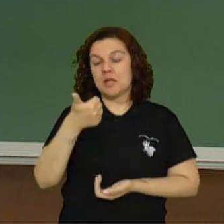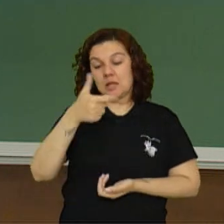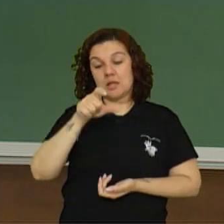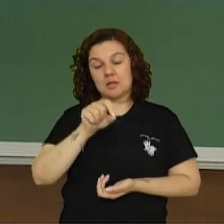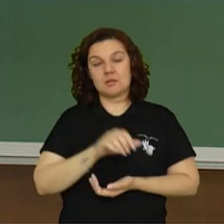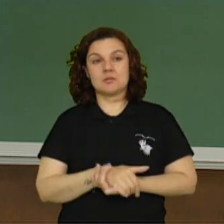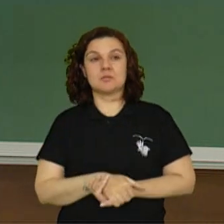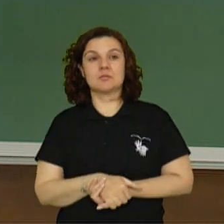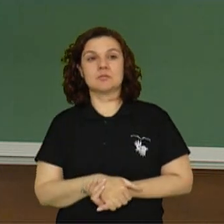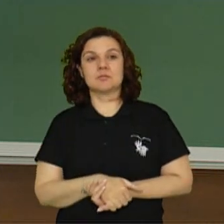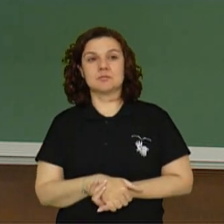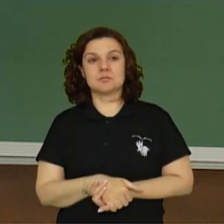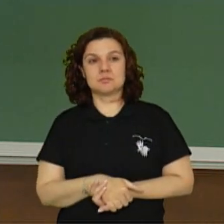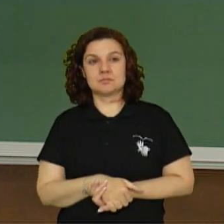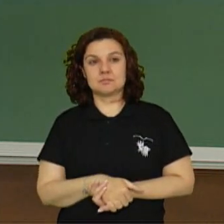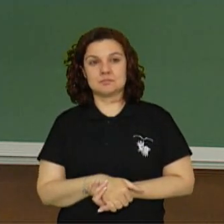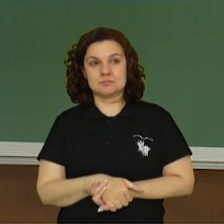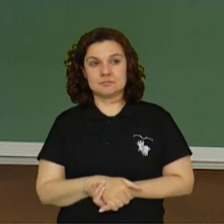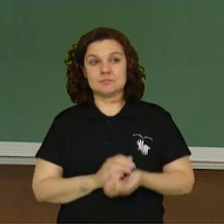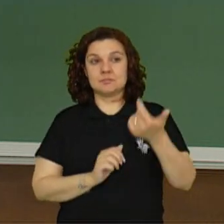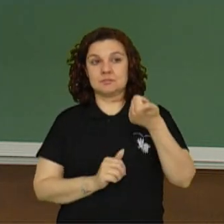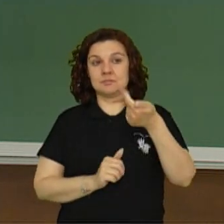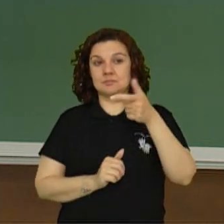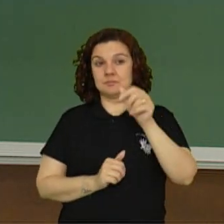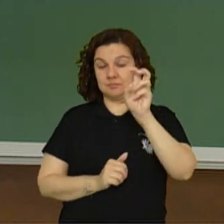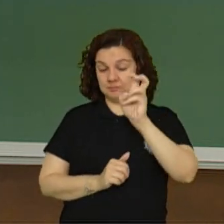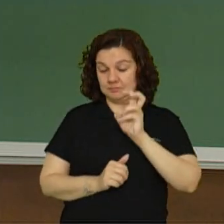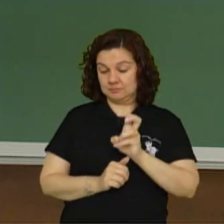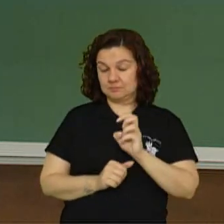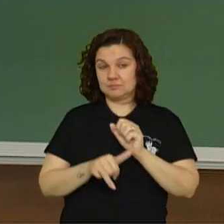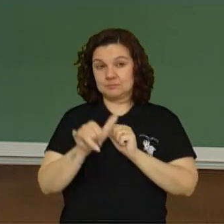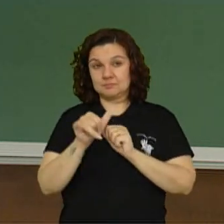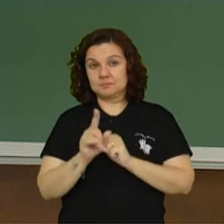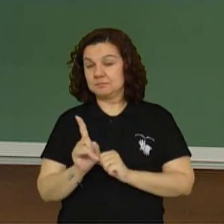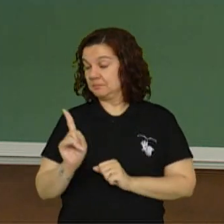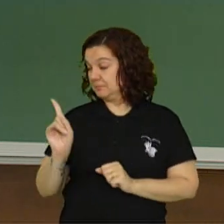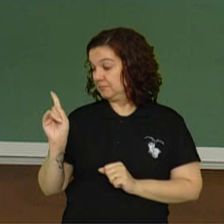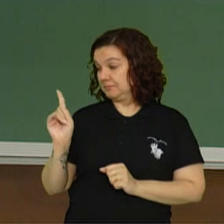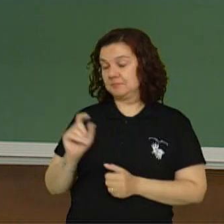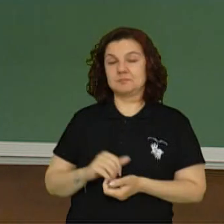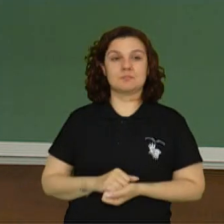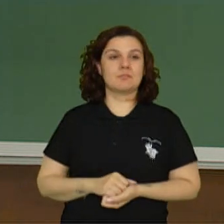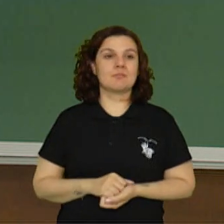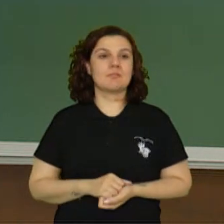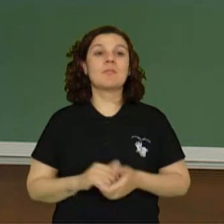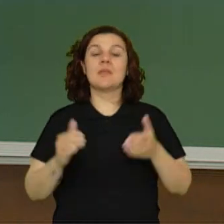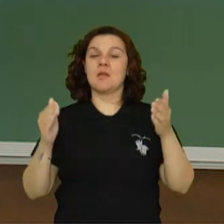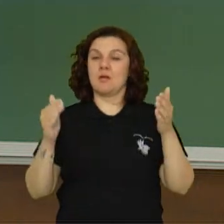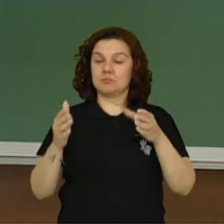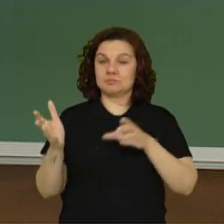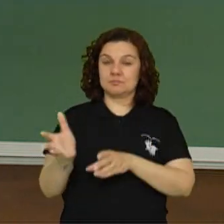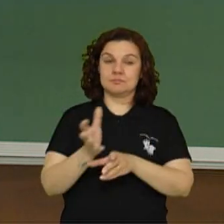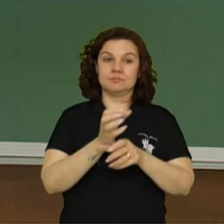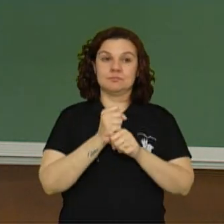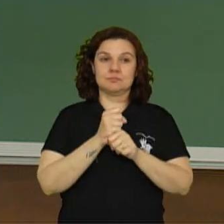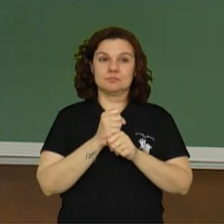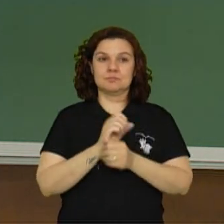10. 10/5, 2. dy mais 14/5 dy. Agora, eu posso